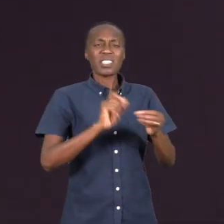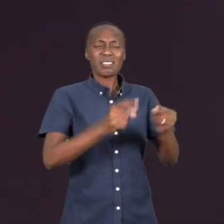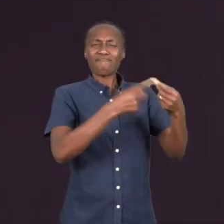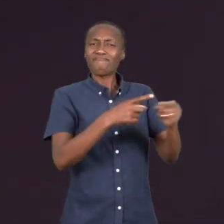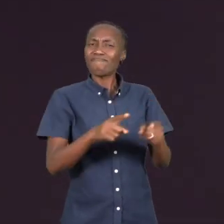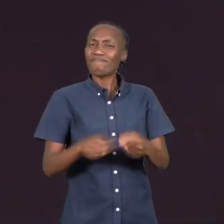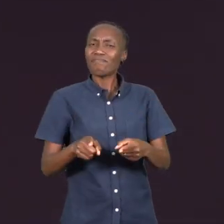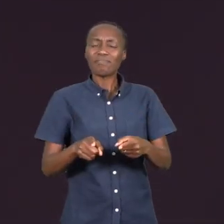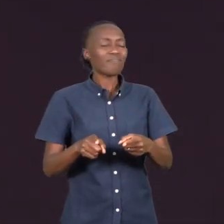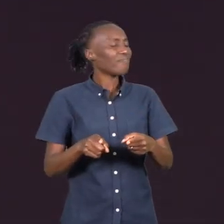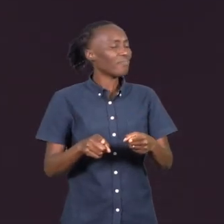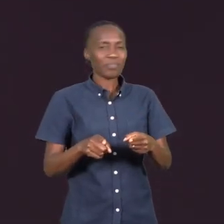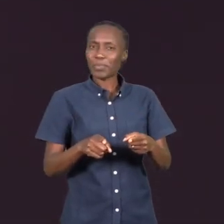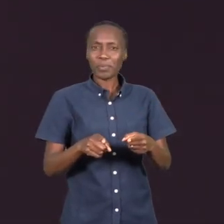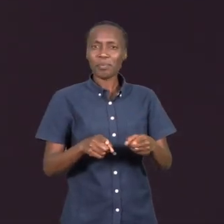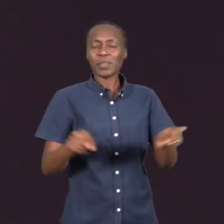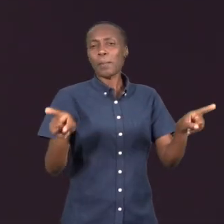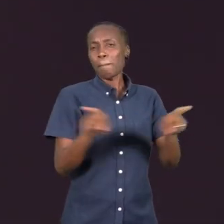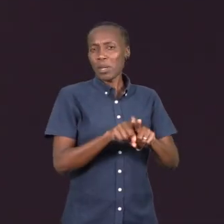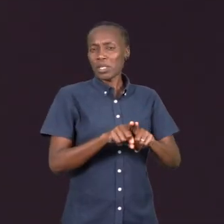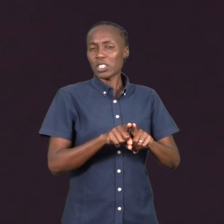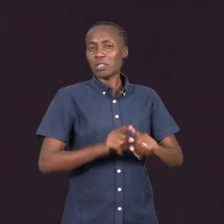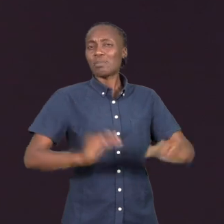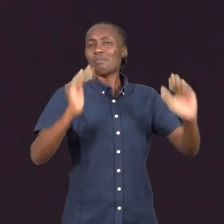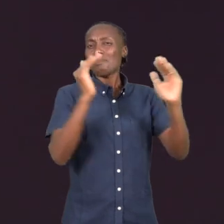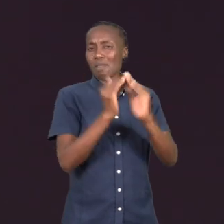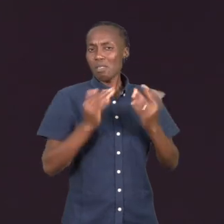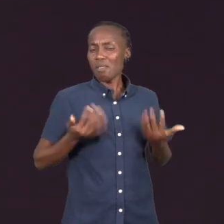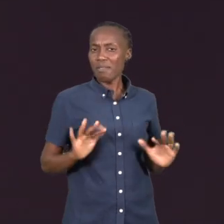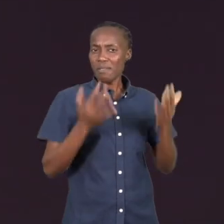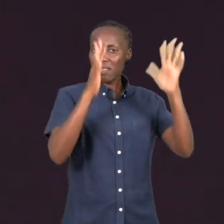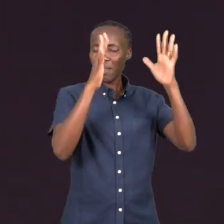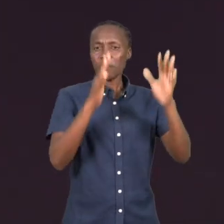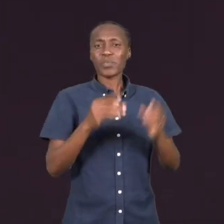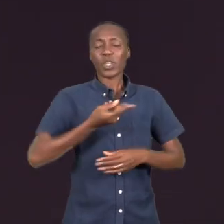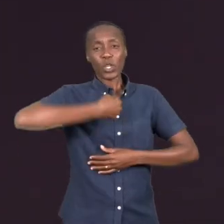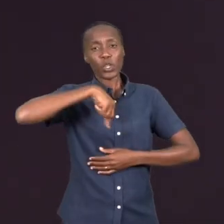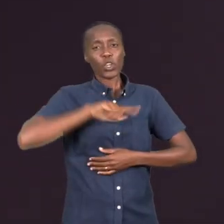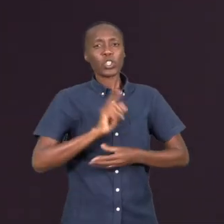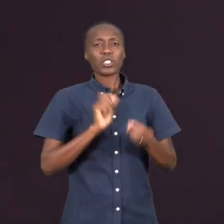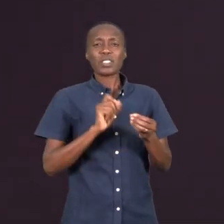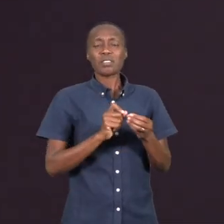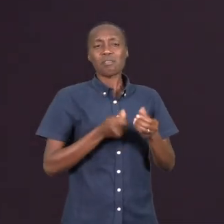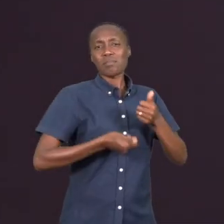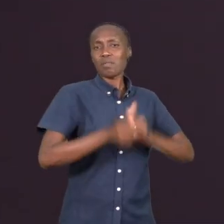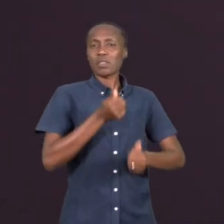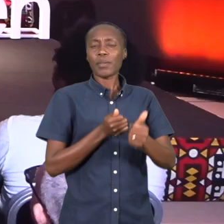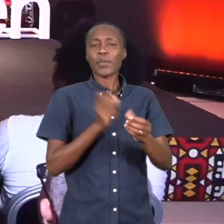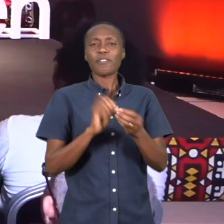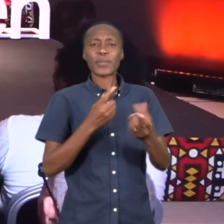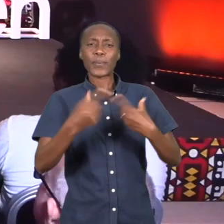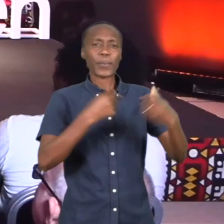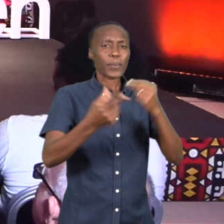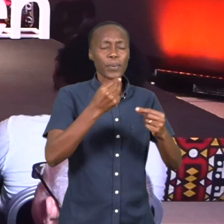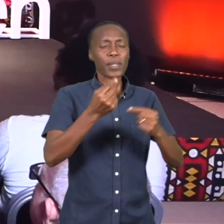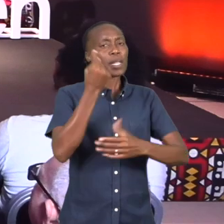executar. Mas se vivemos na mesma casa e ambos temos compromissos de uma vida fora de casa, importa